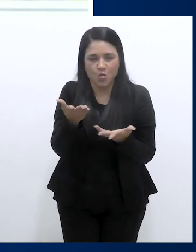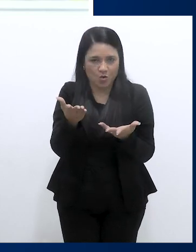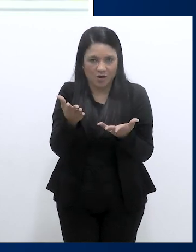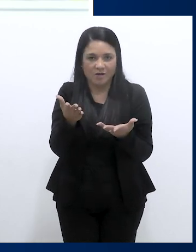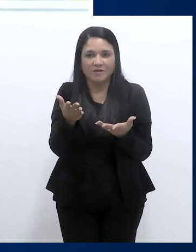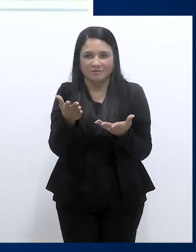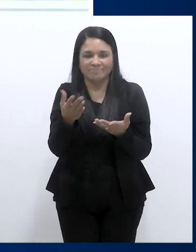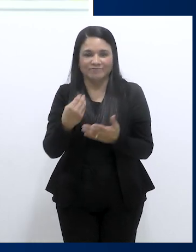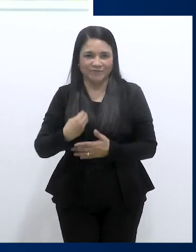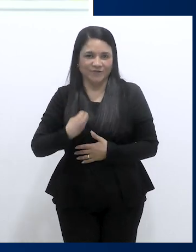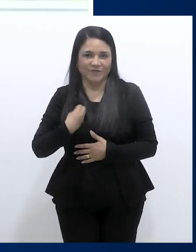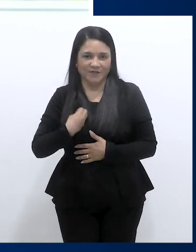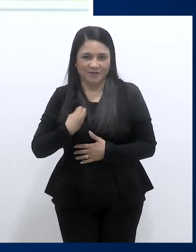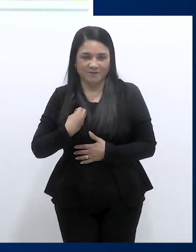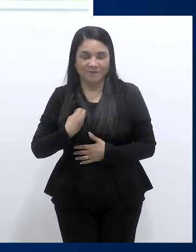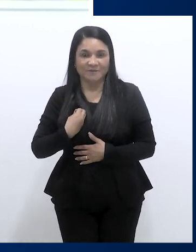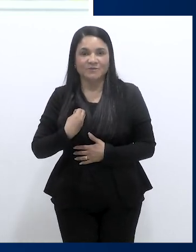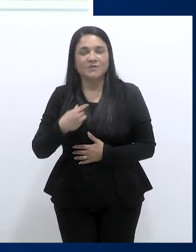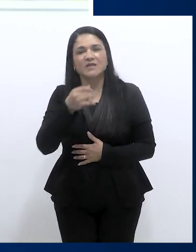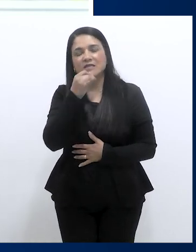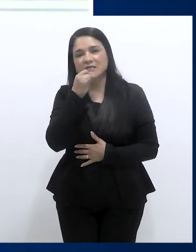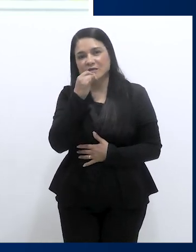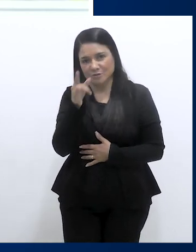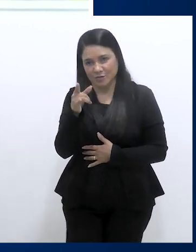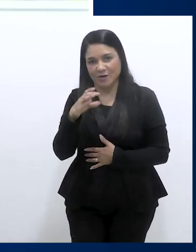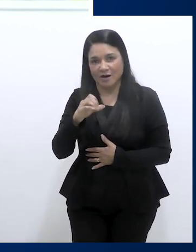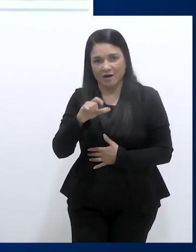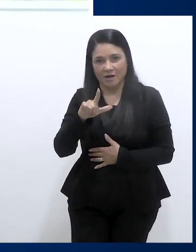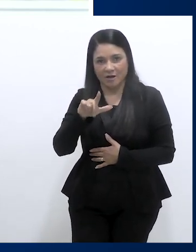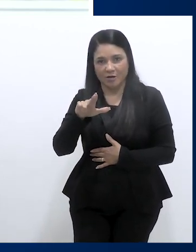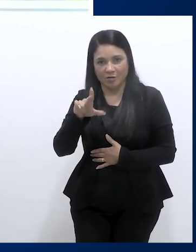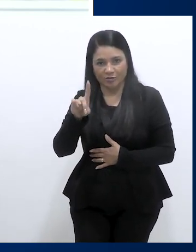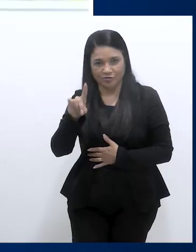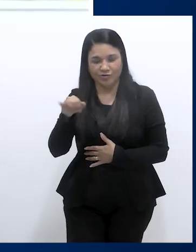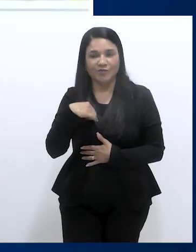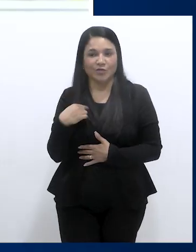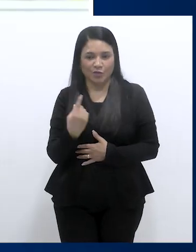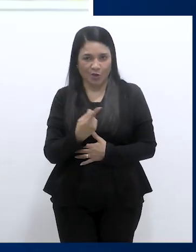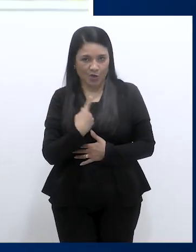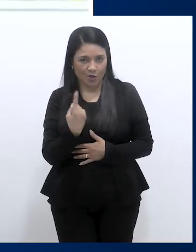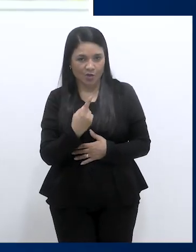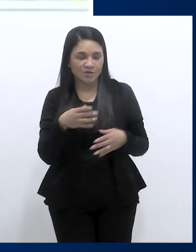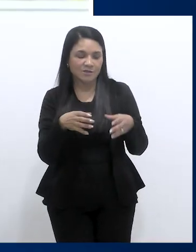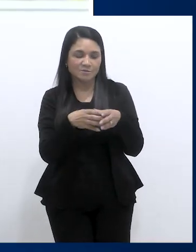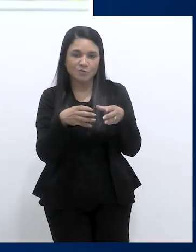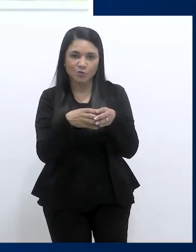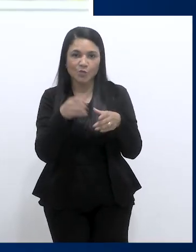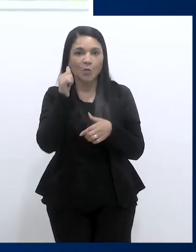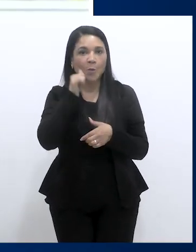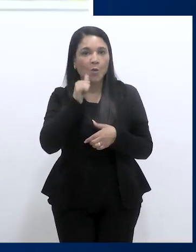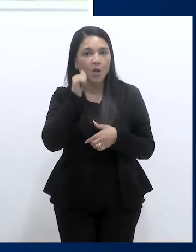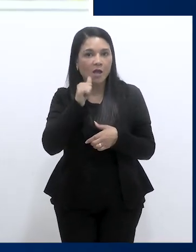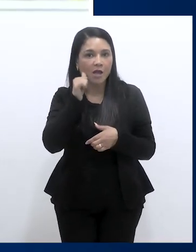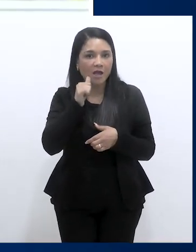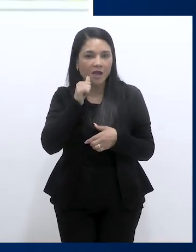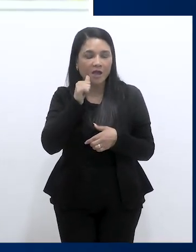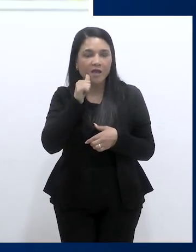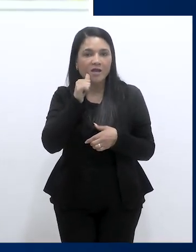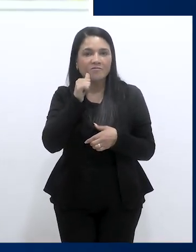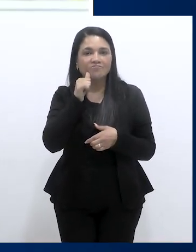na vida delas, né. Você vê, Cláudia, nós somos mulheres, né, nesse